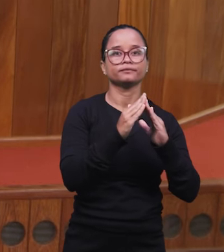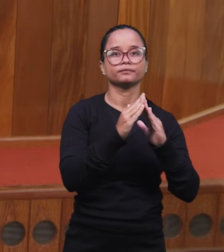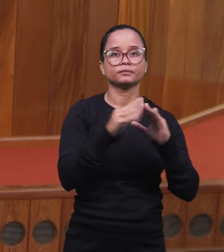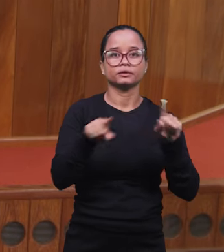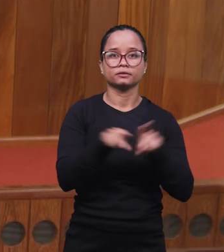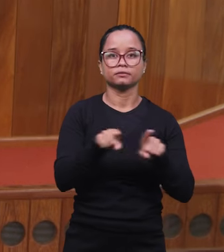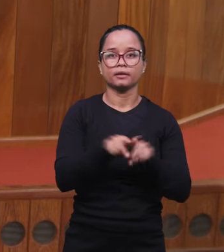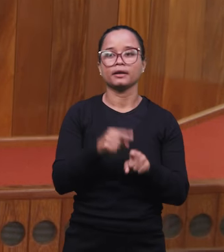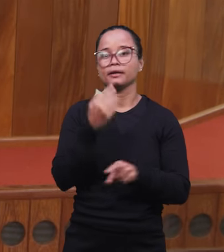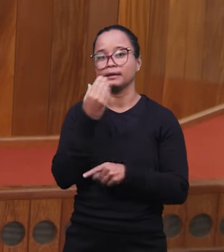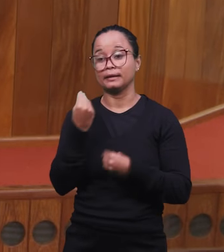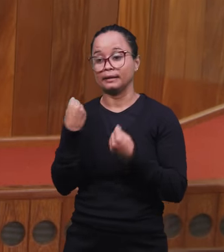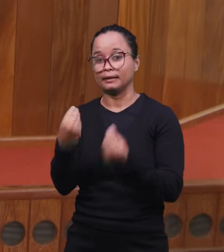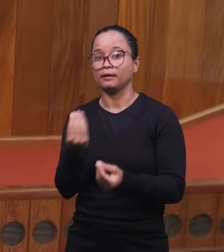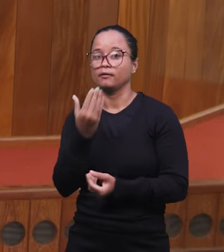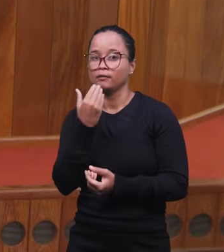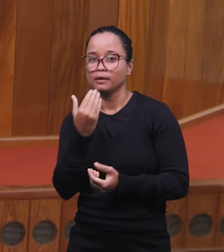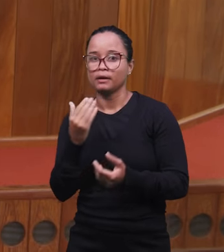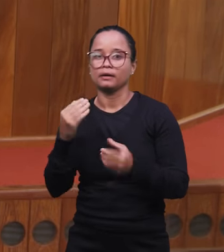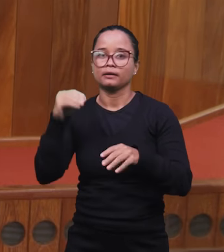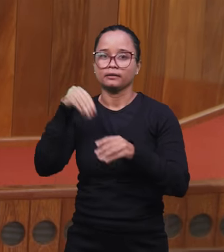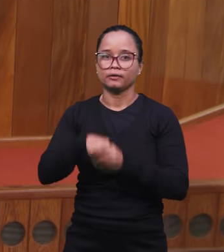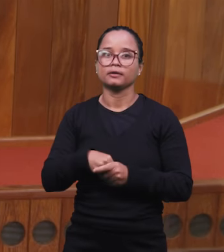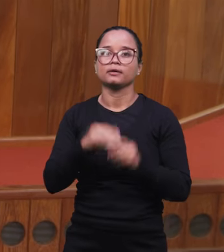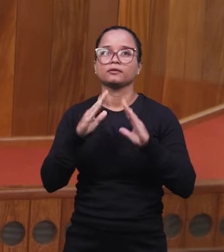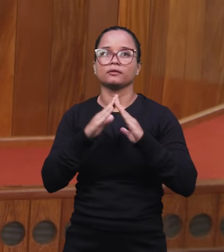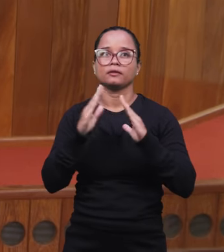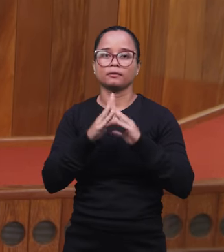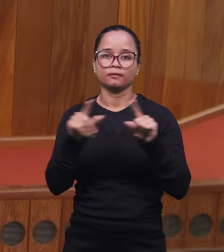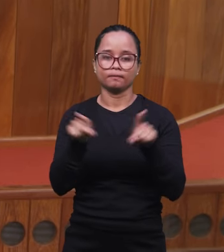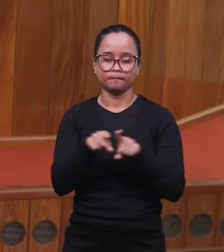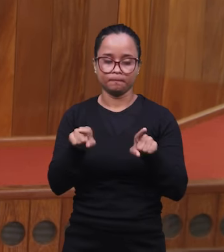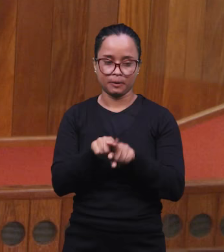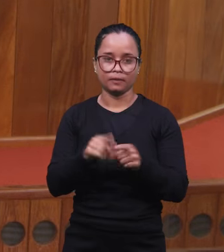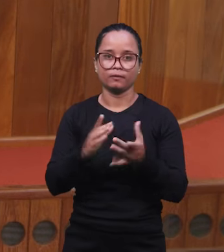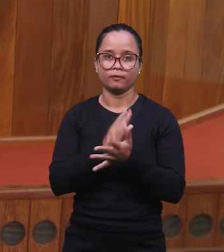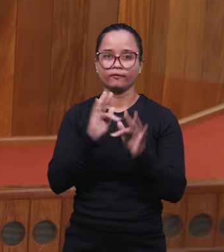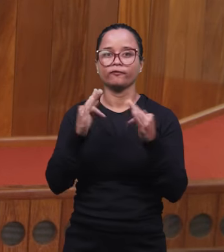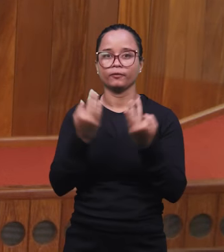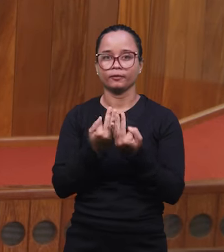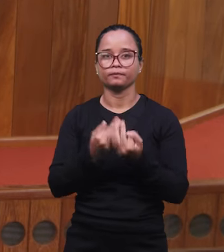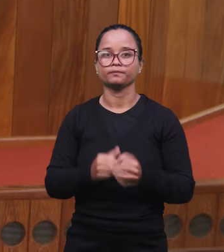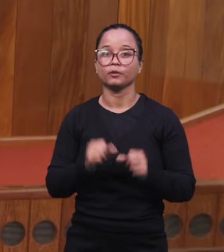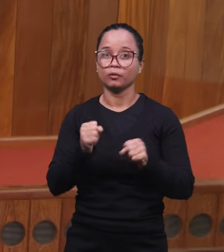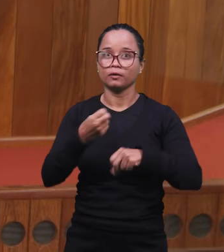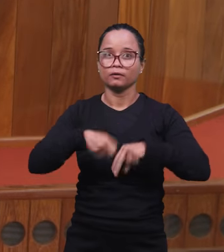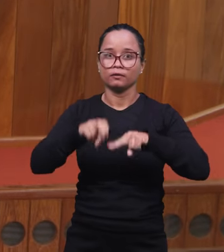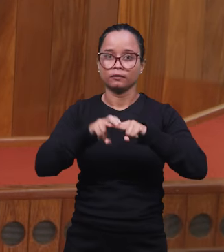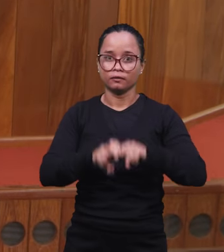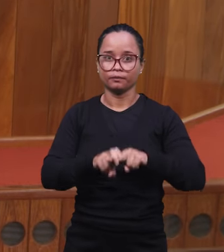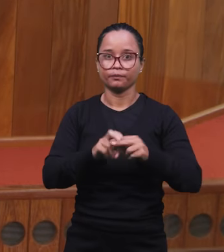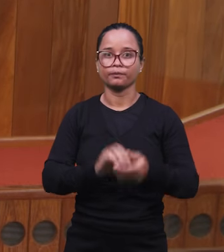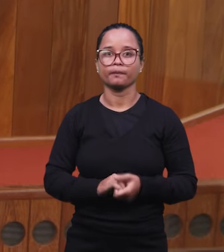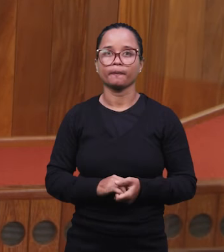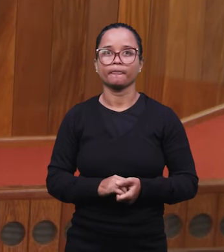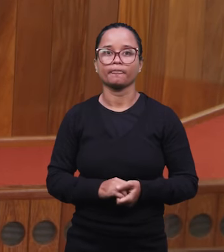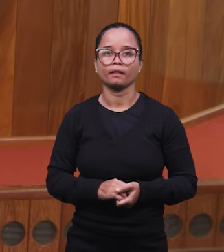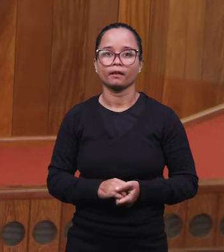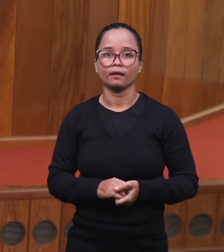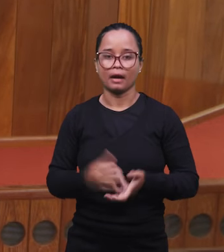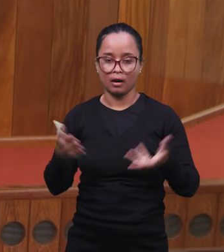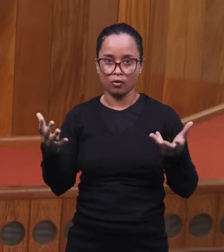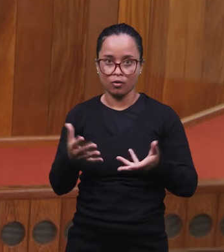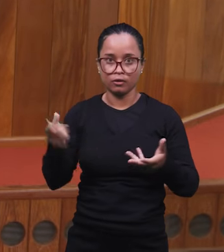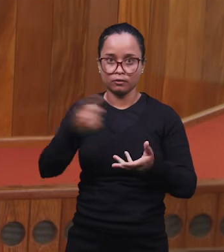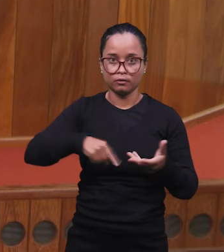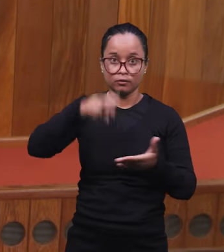lares e alimentava alguns também que estavam frágeis nos lares também. A visão encerrava aí. Os irmãos podem sentar. Nós vamos ler juntos